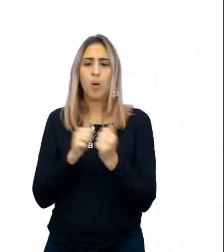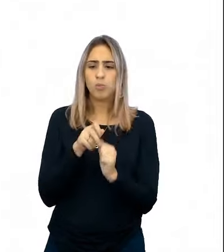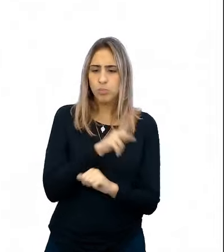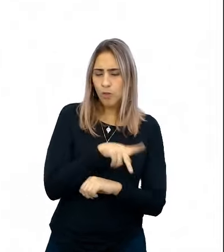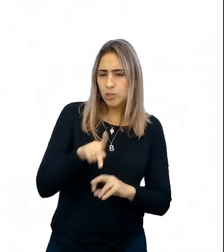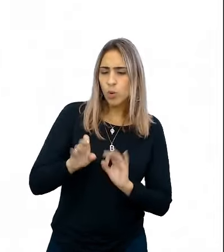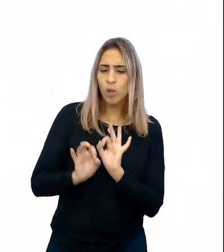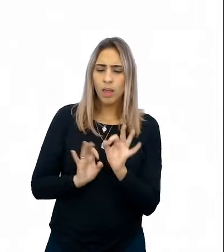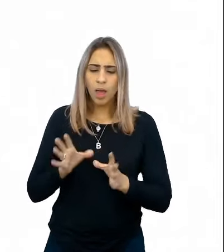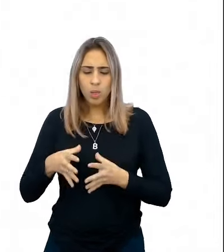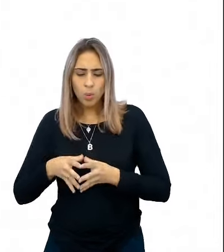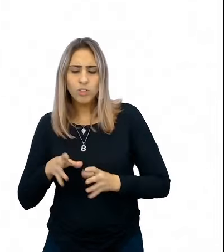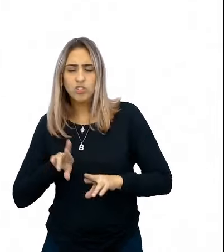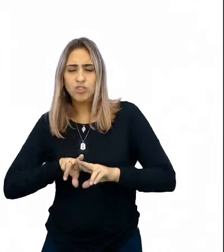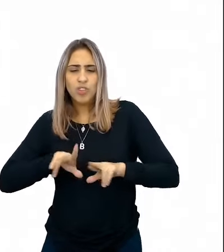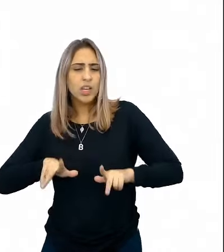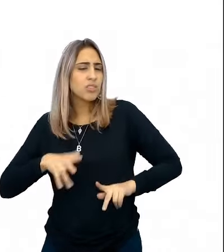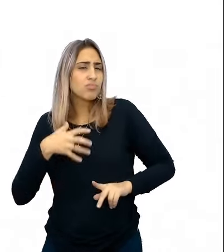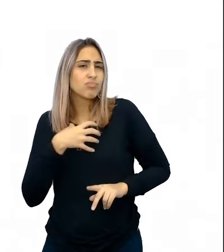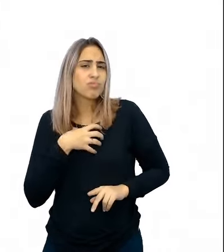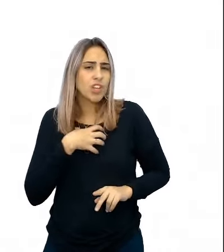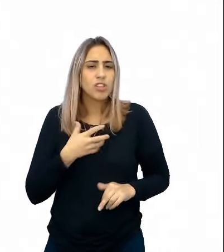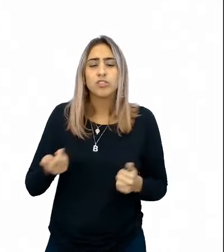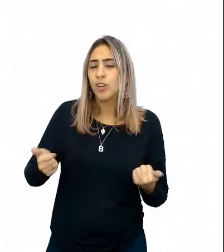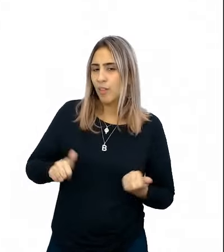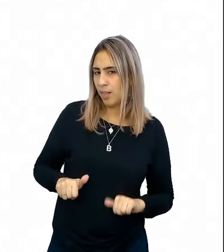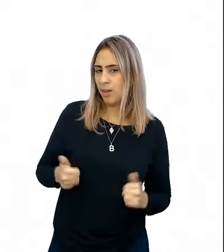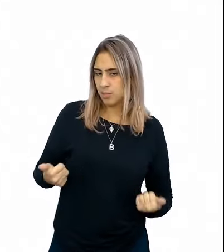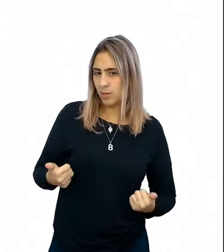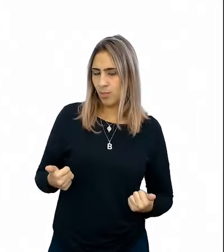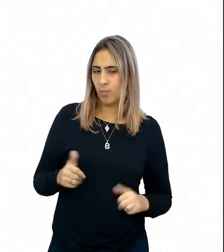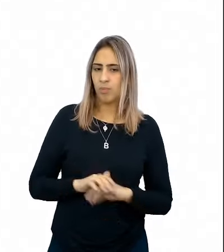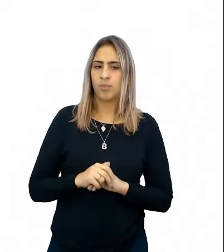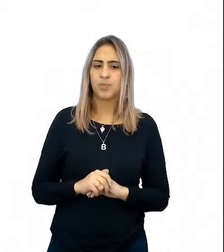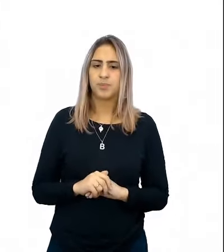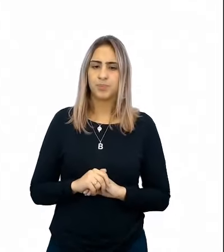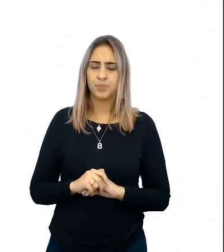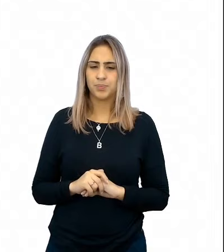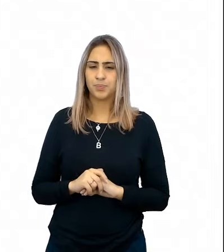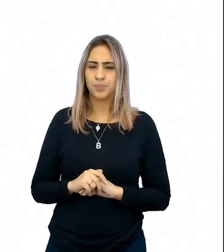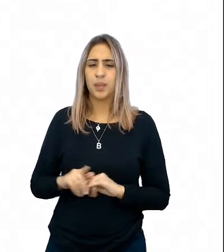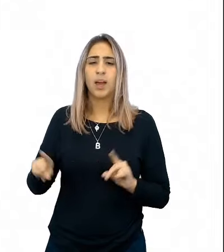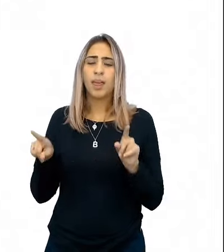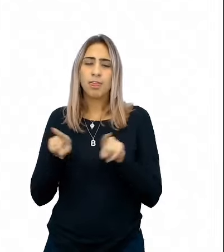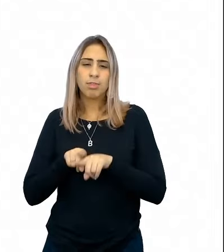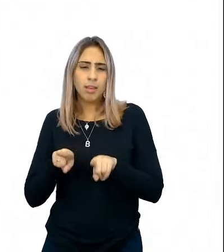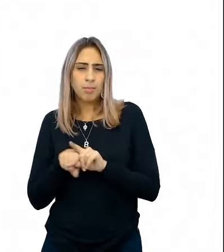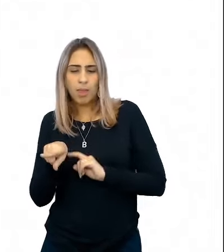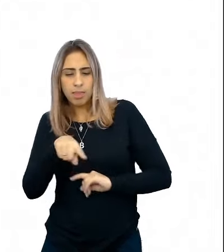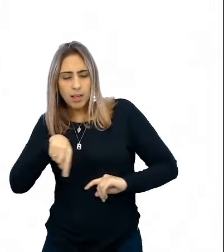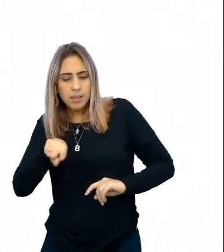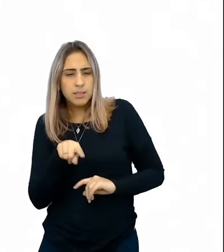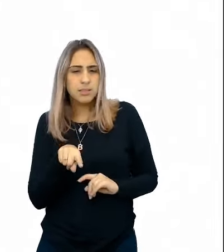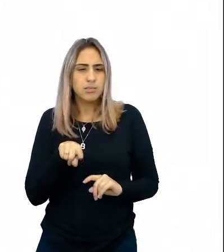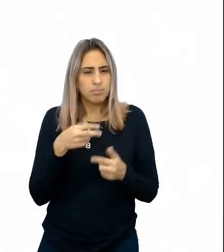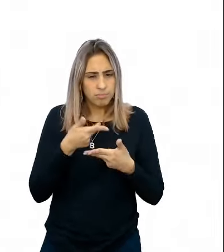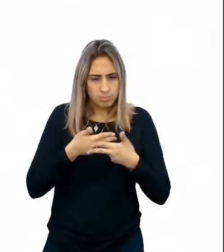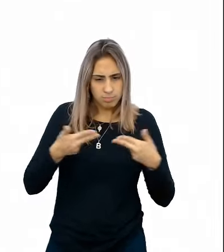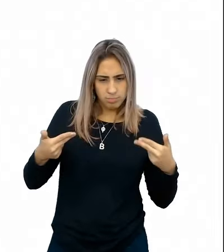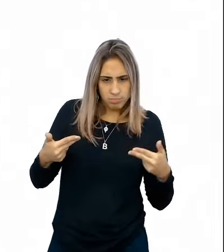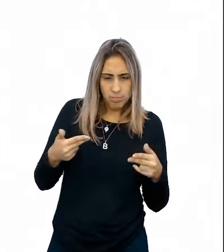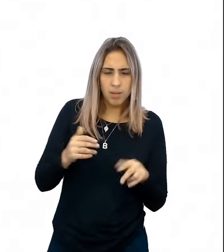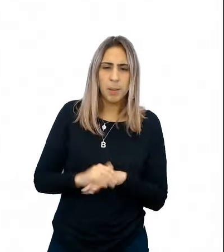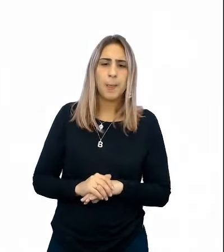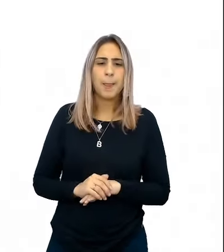professores coordenadores diferentes tipos de avaliação. Além desses instrumentos de